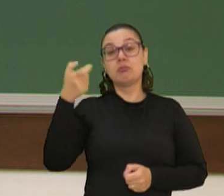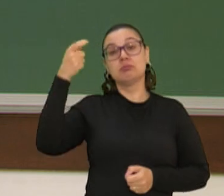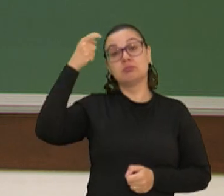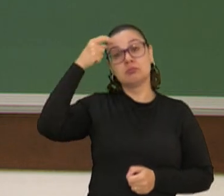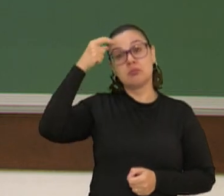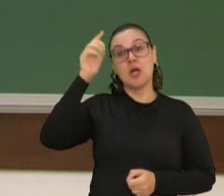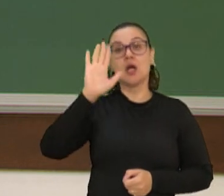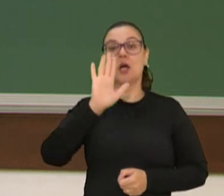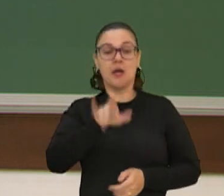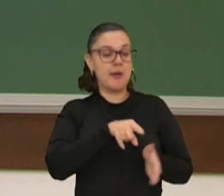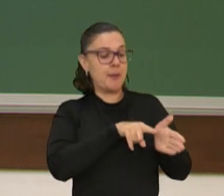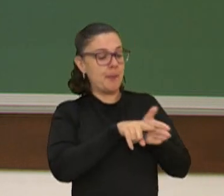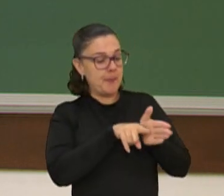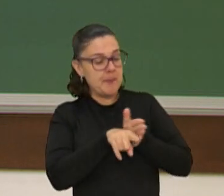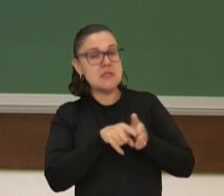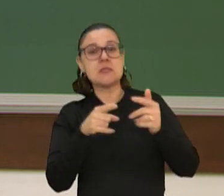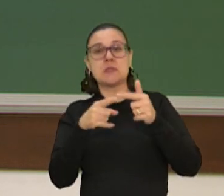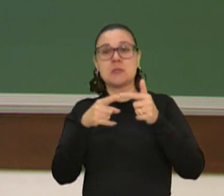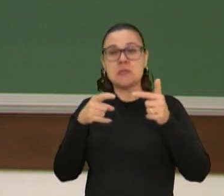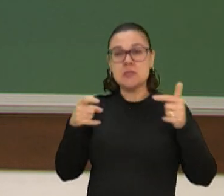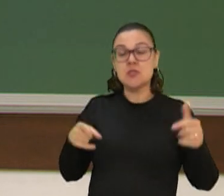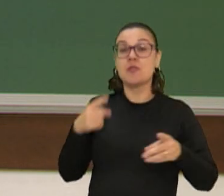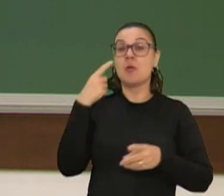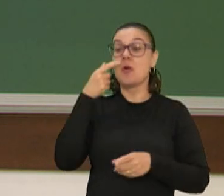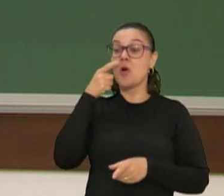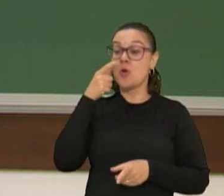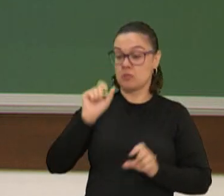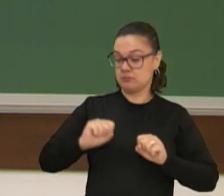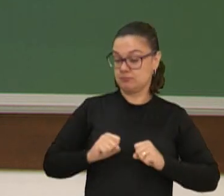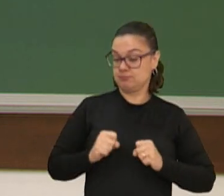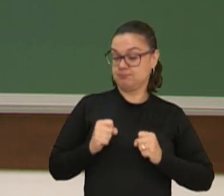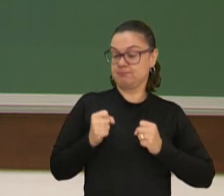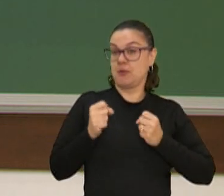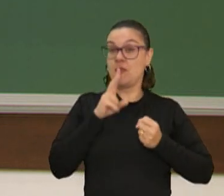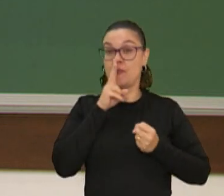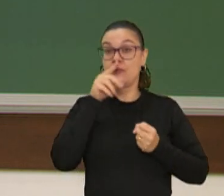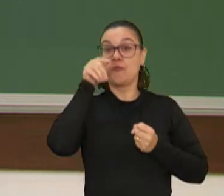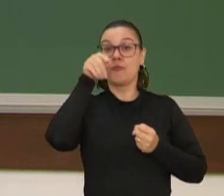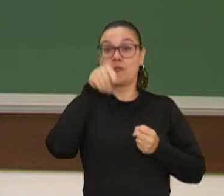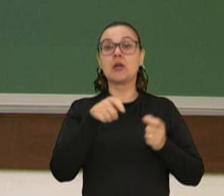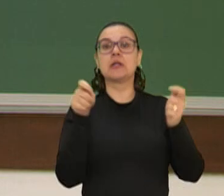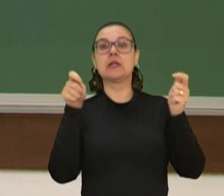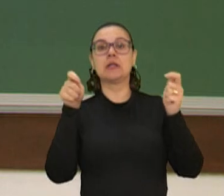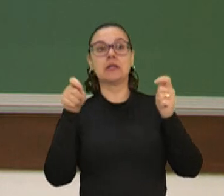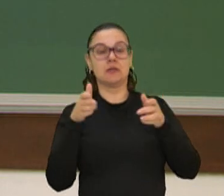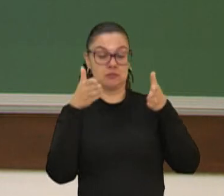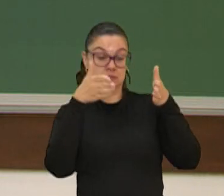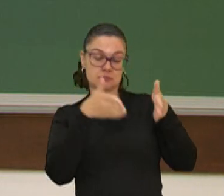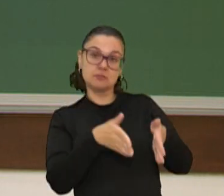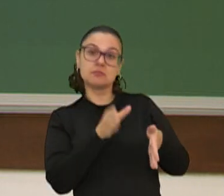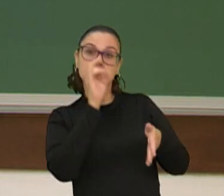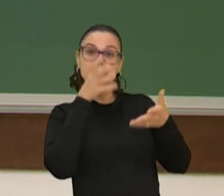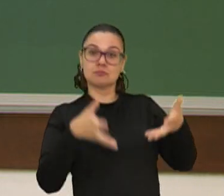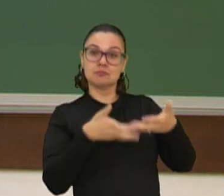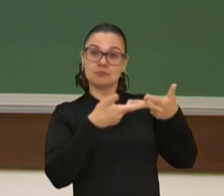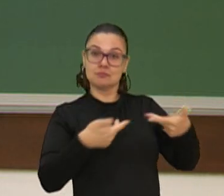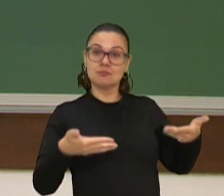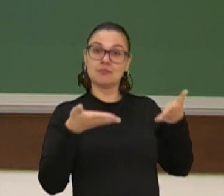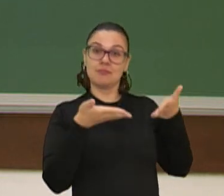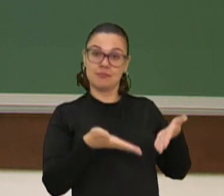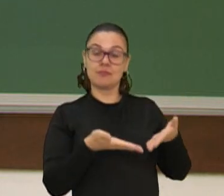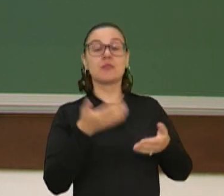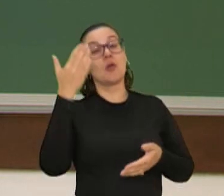do nível pesquisa científica para poder potencializar as capacidades daquele ser vivo.